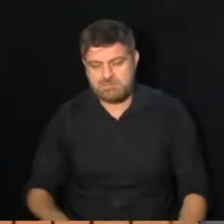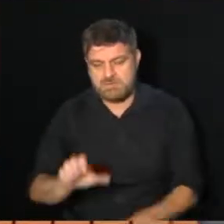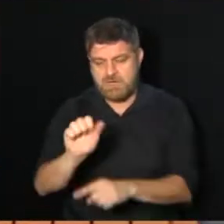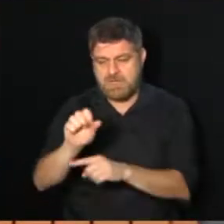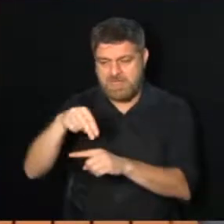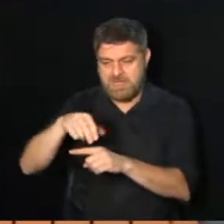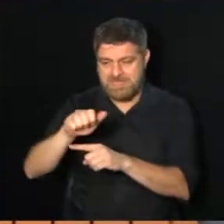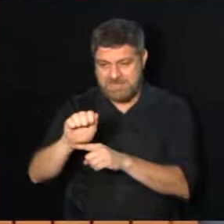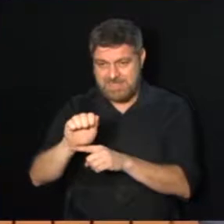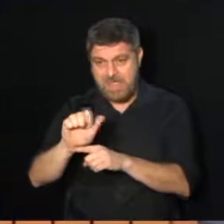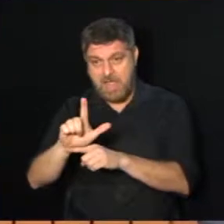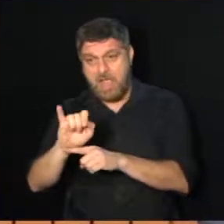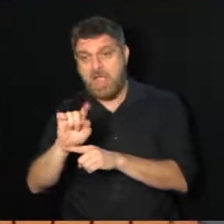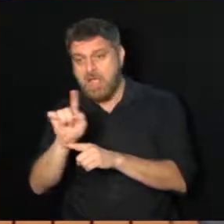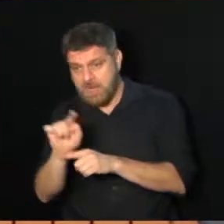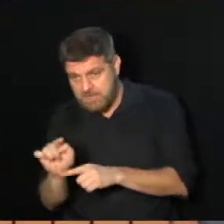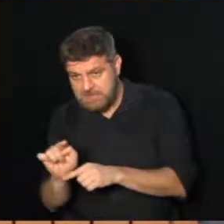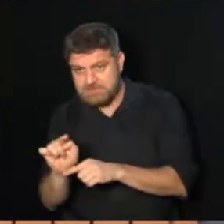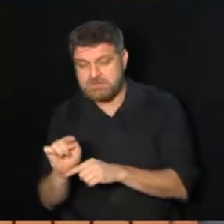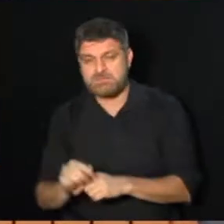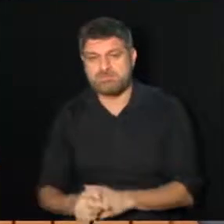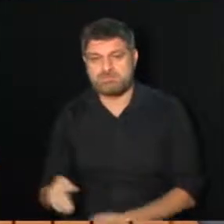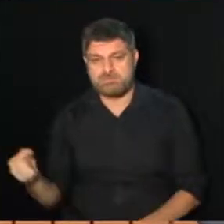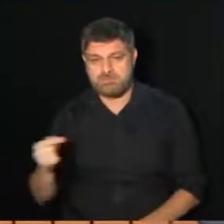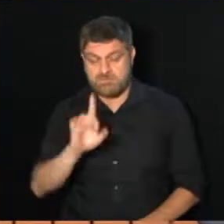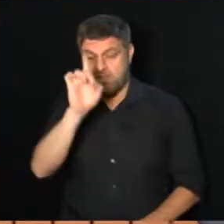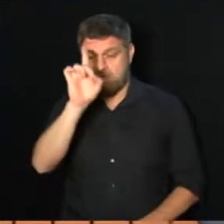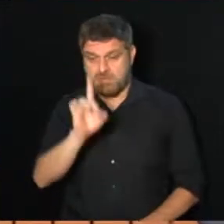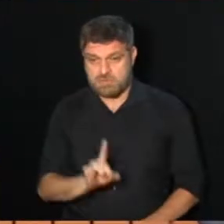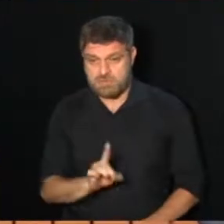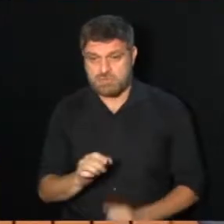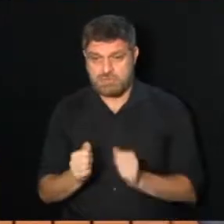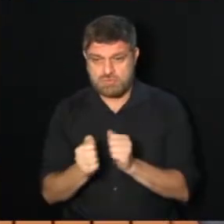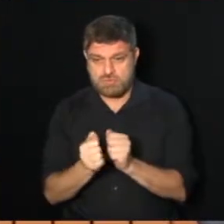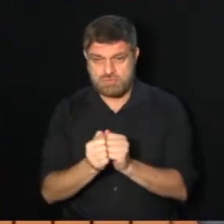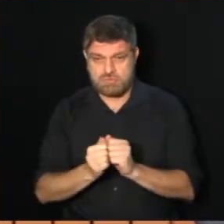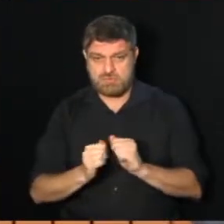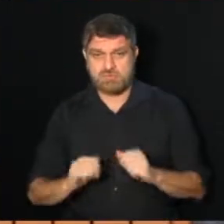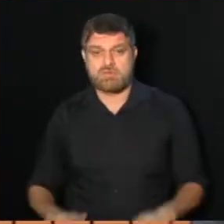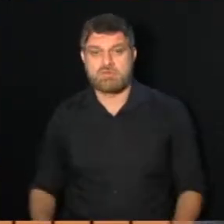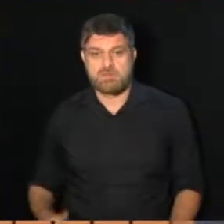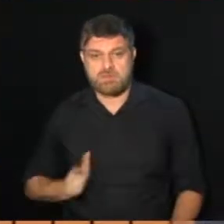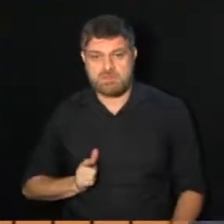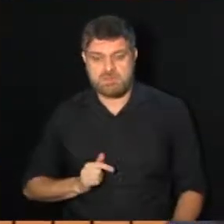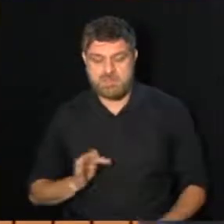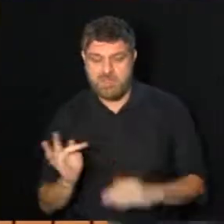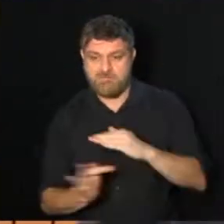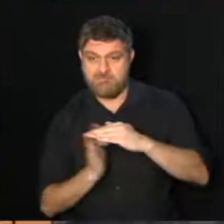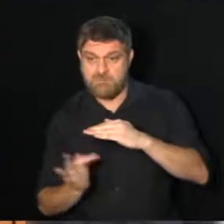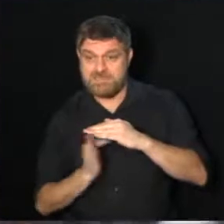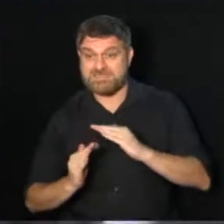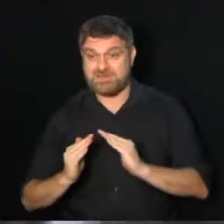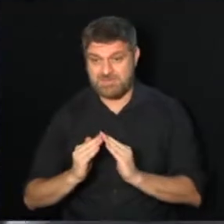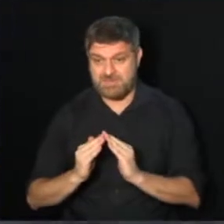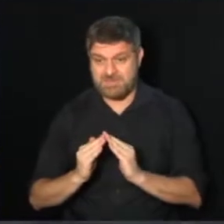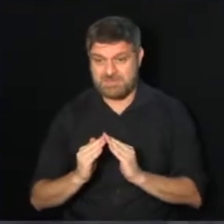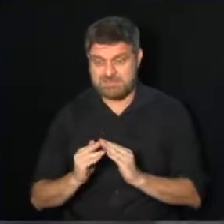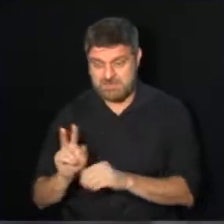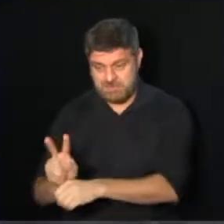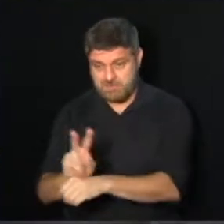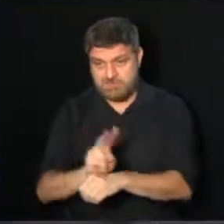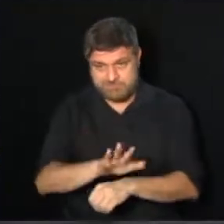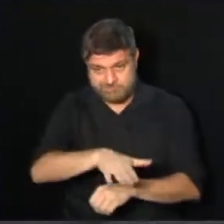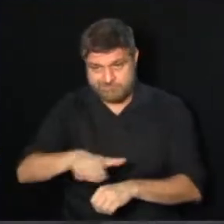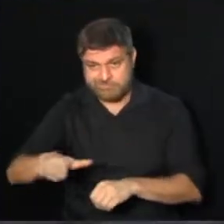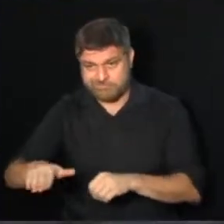Annalice Caldeira, diretora adjunta da Fundação Casa, Regional Campinas. Elaine Pérez Pinheiro,